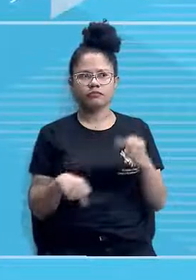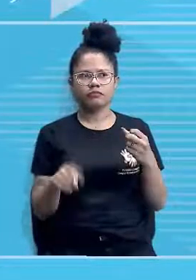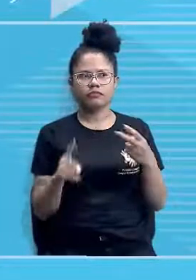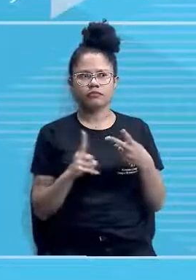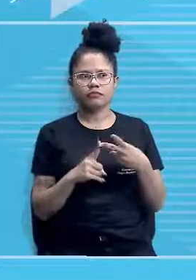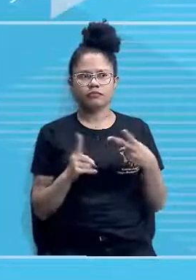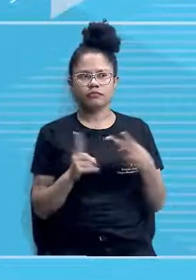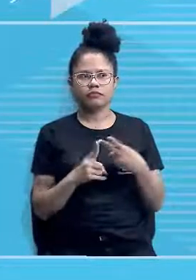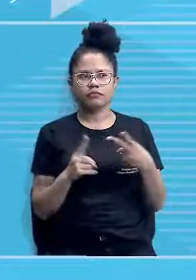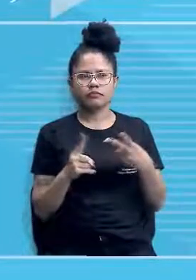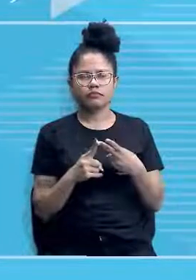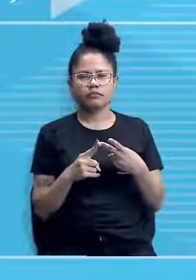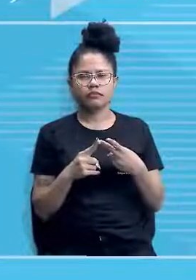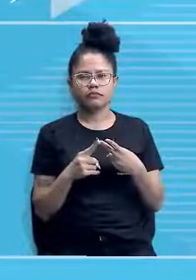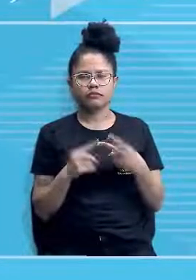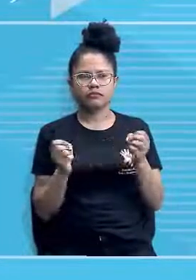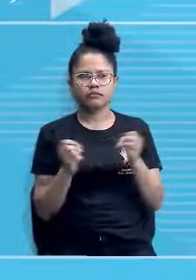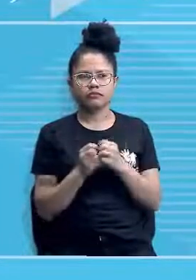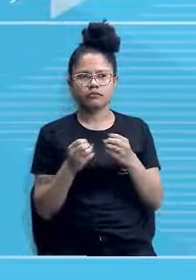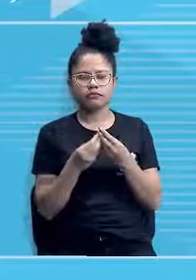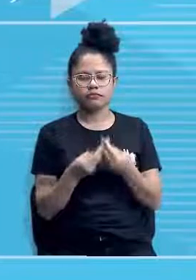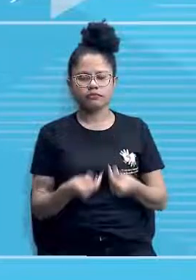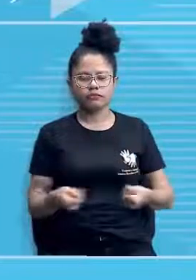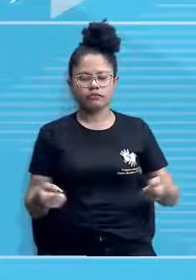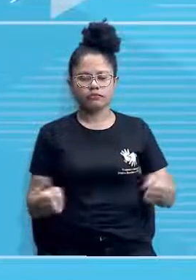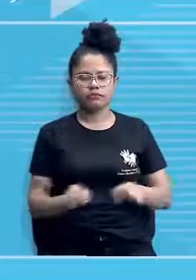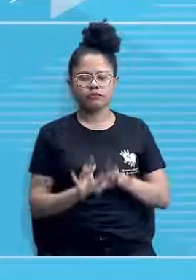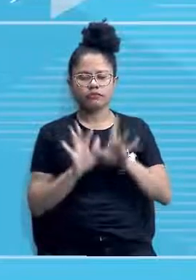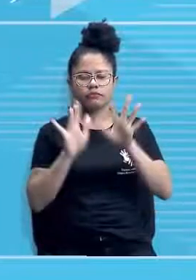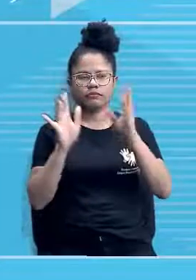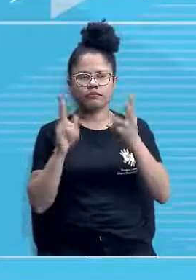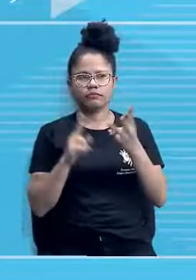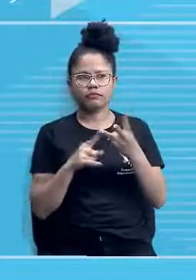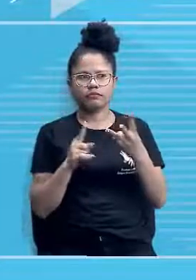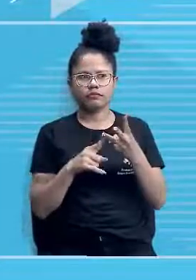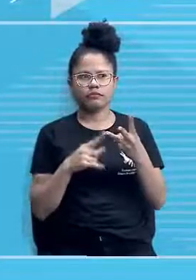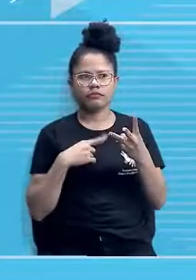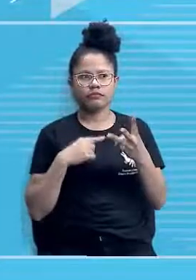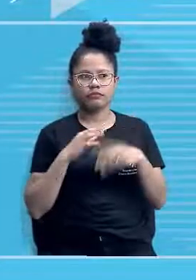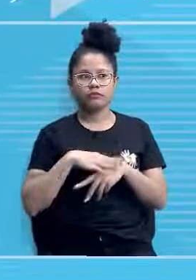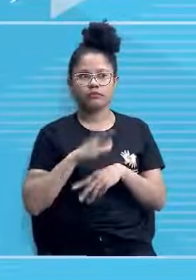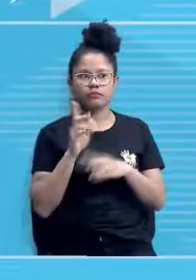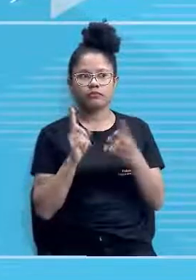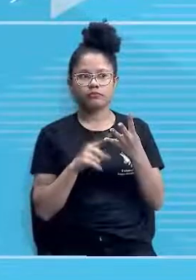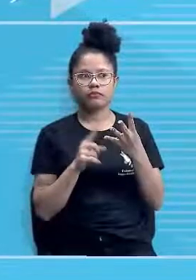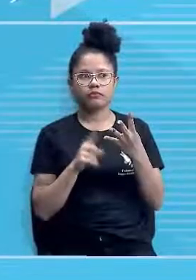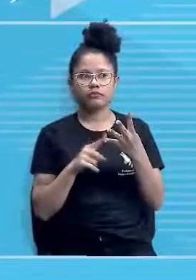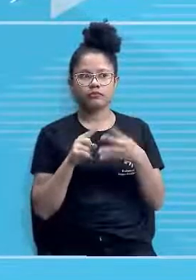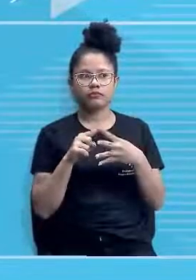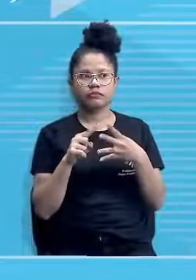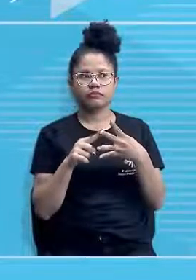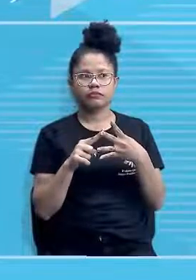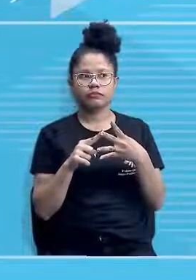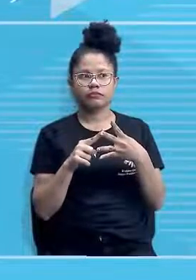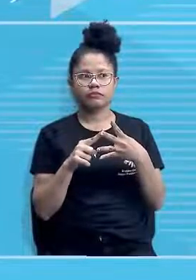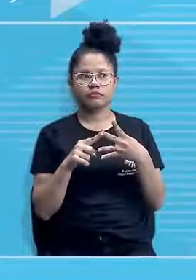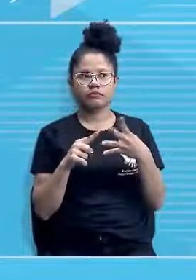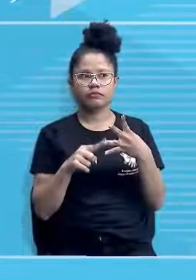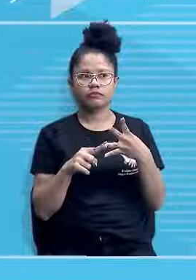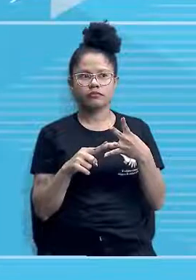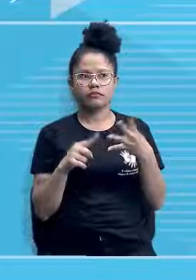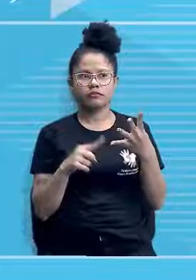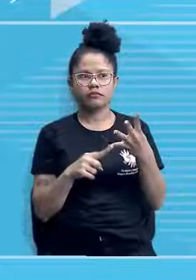fusão e ponto de ebulição e solubilidade da tem mais duas vamos falar da acidez